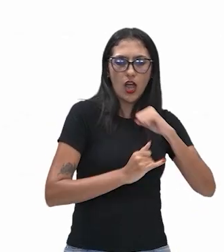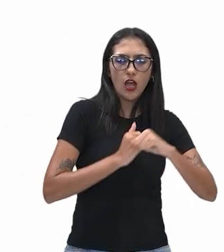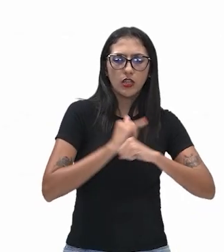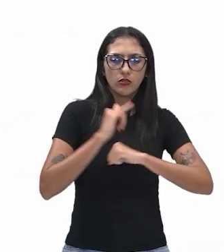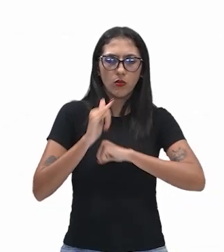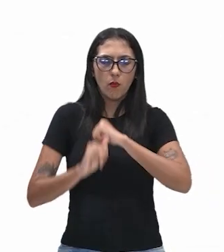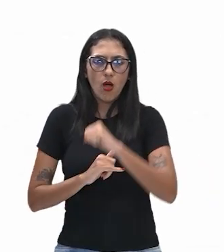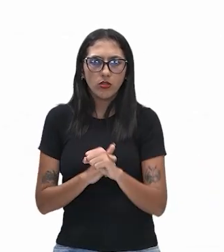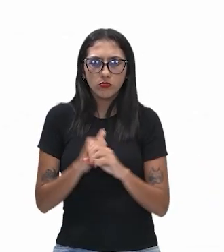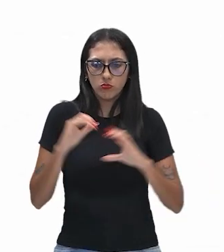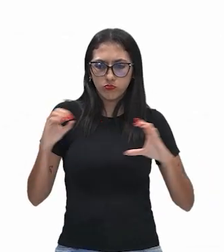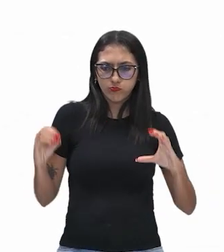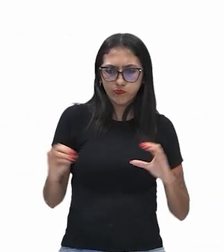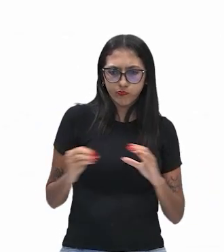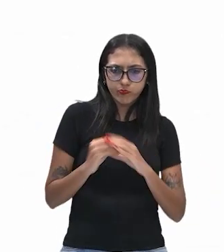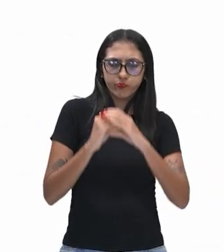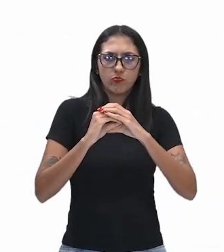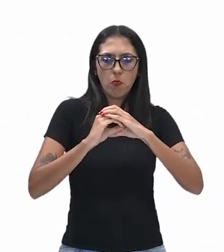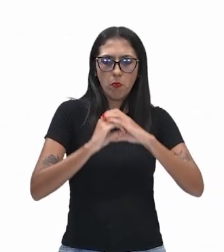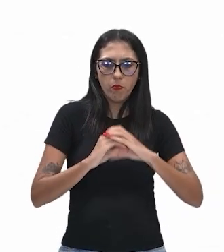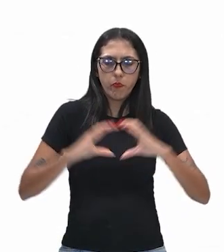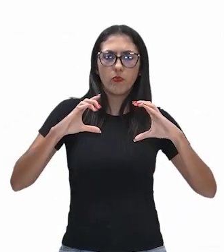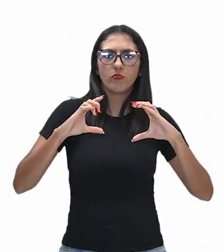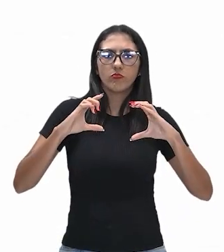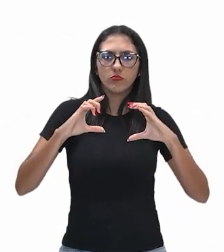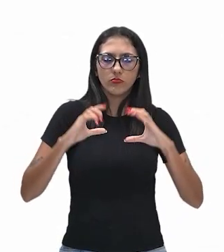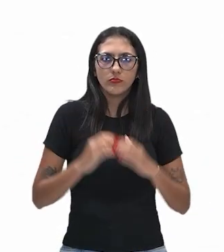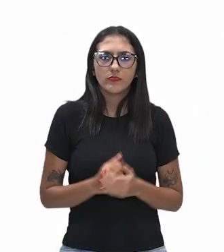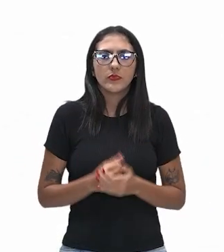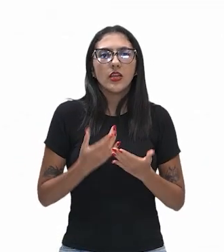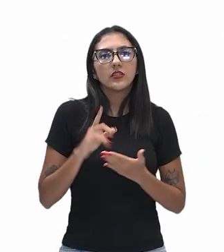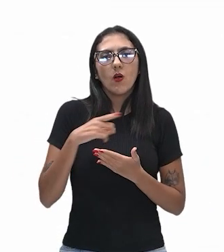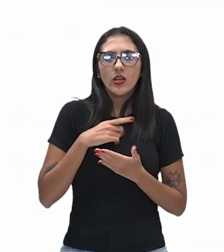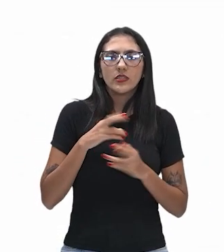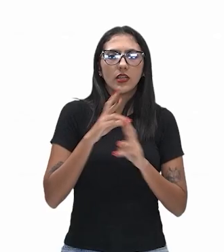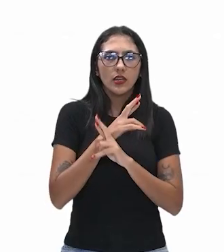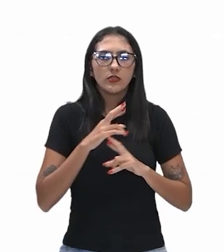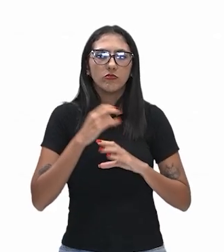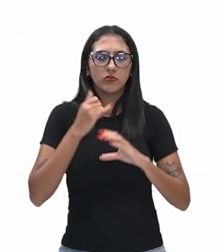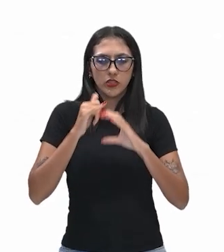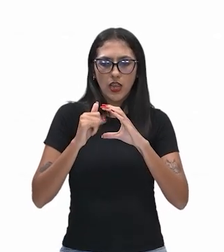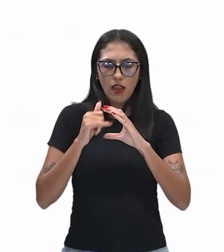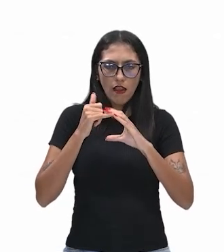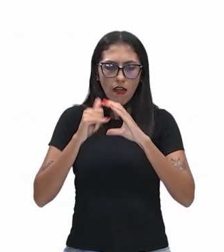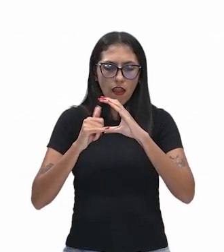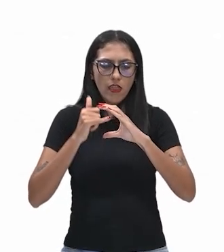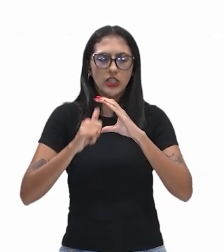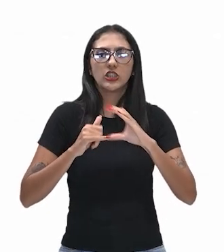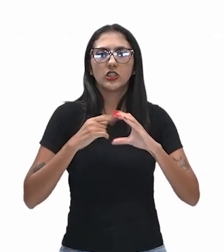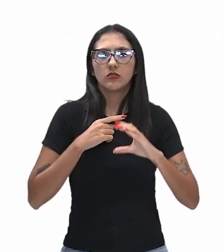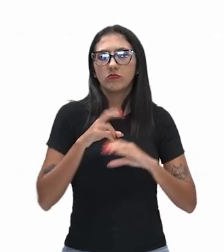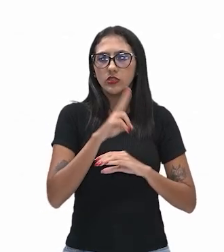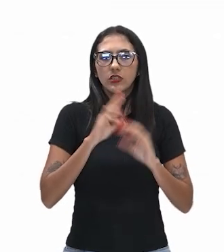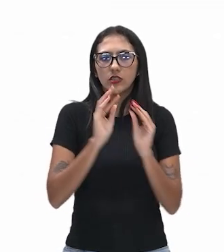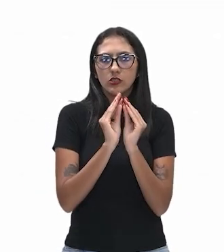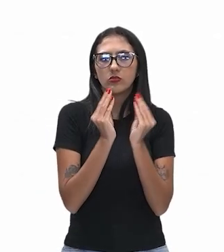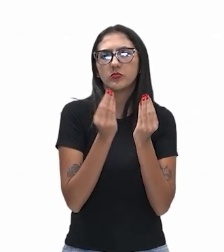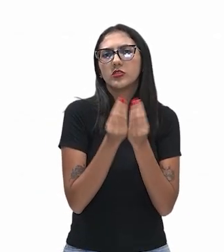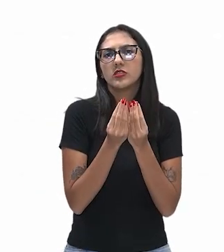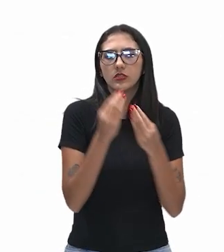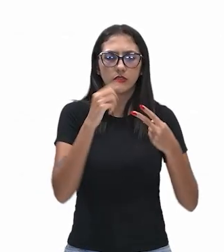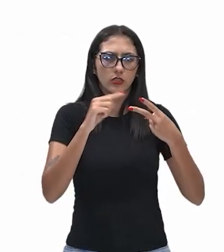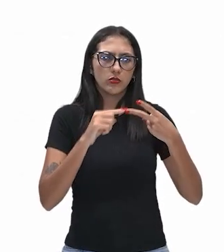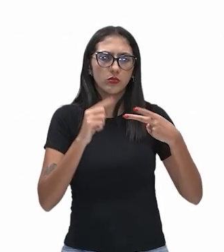energia. Geralmente, essa fissão nuclear envolve a divisão de átomos pesados, como o urânio